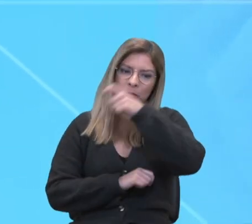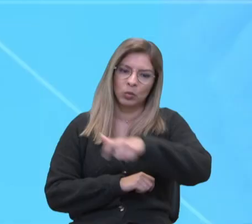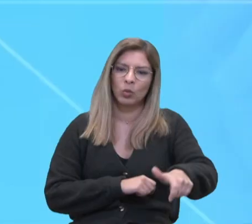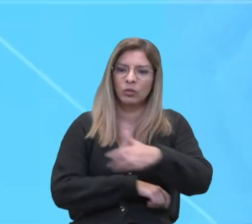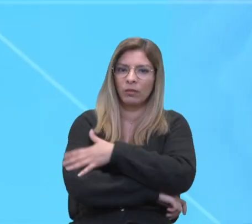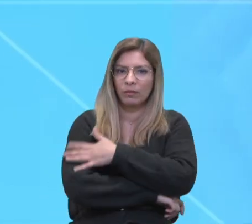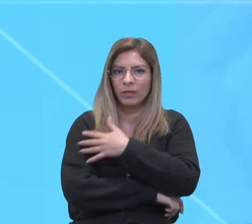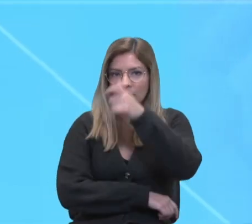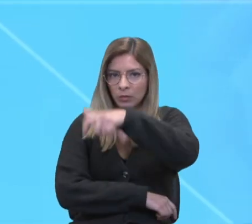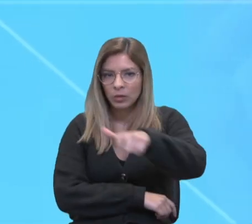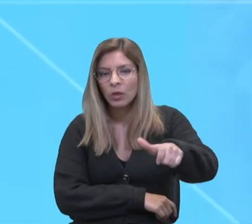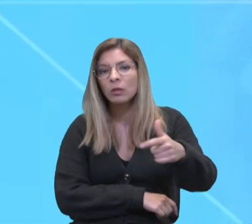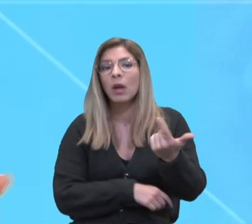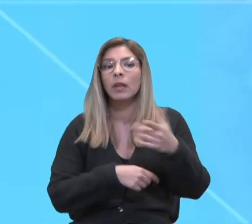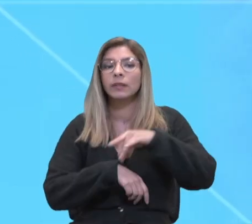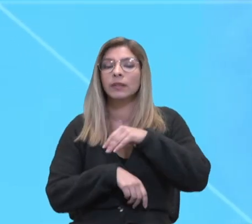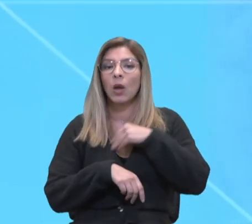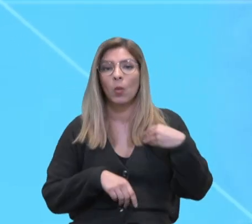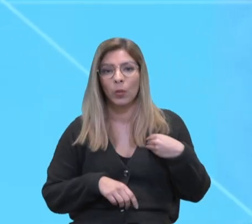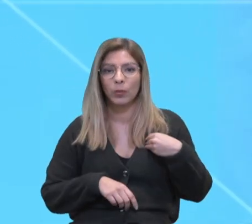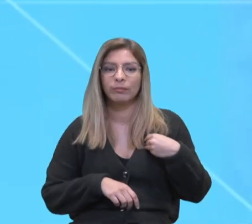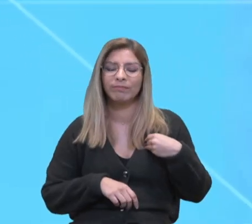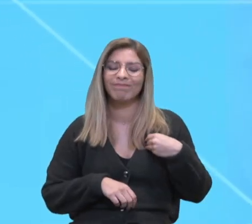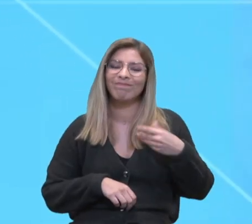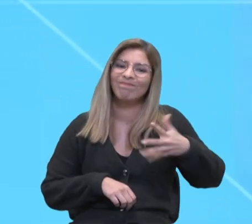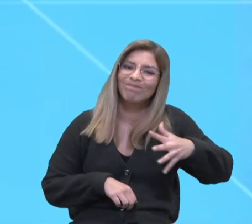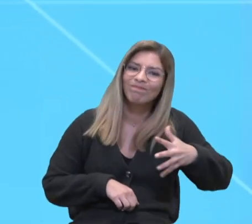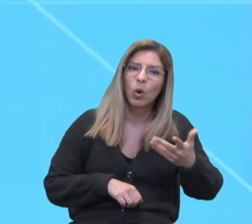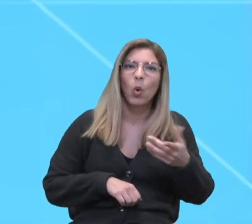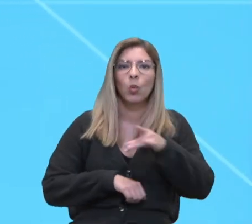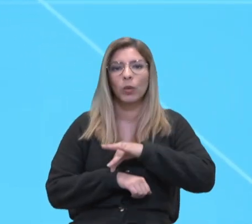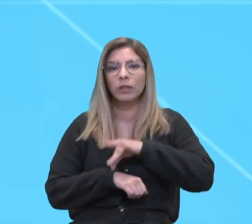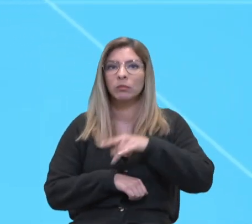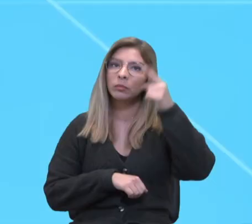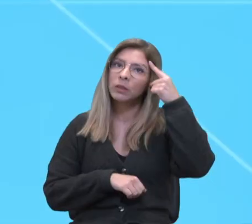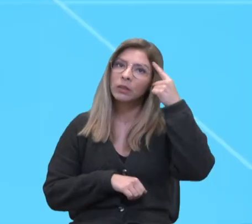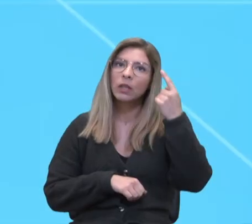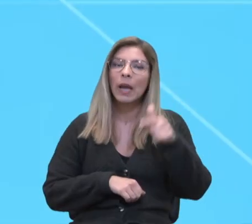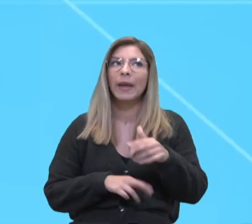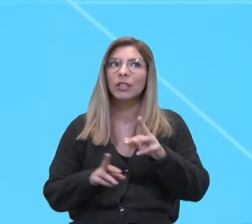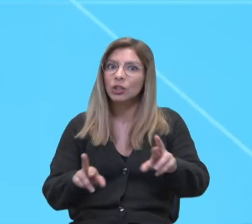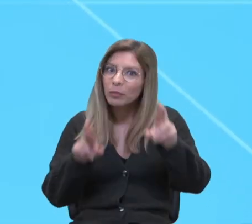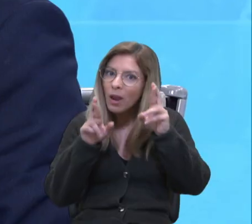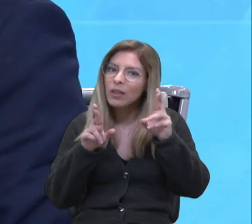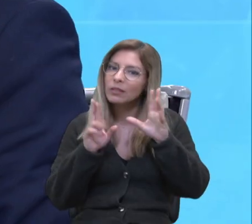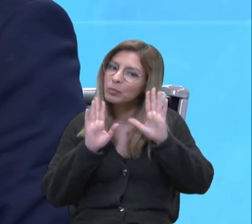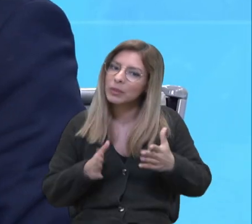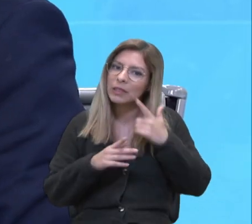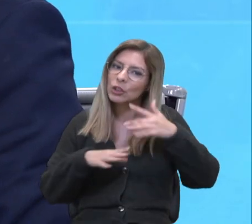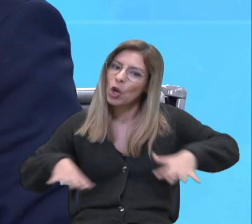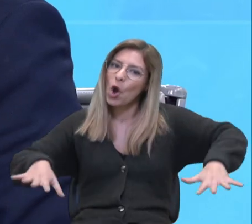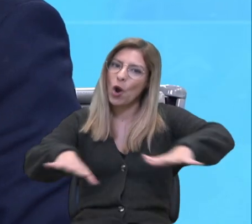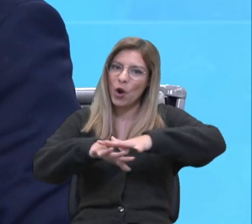ausência da saúde, algo que para muitos é impensável existir ali, que é a esperança, não